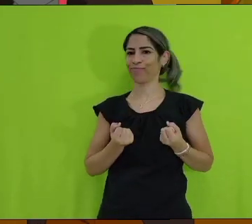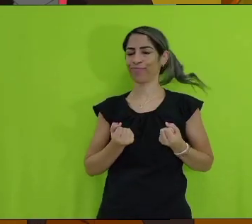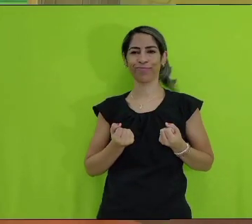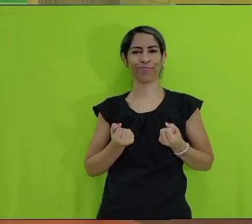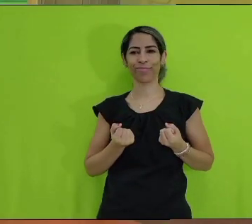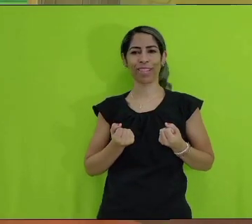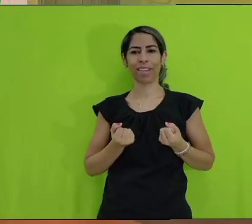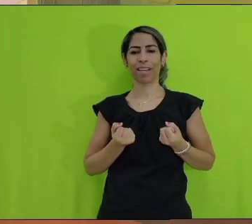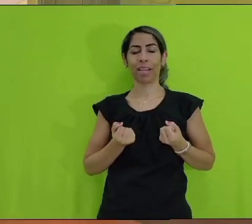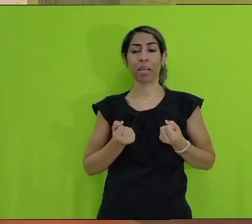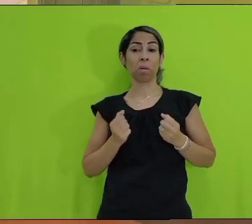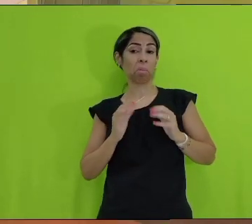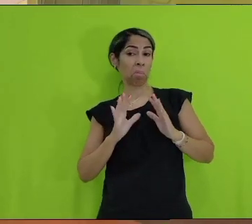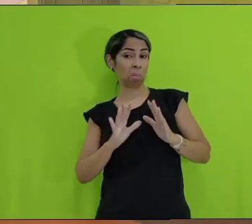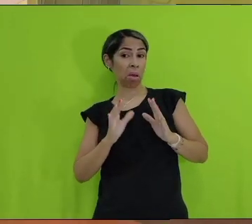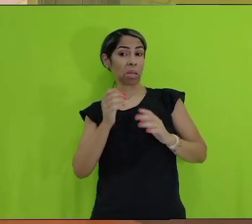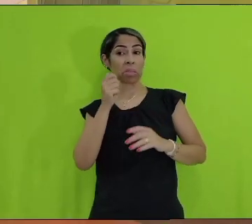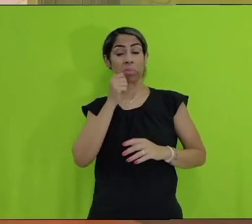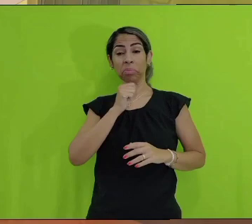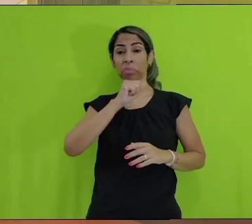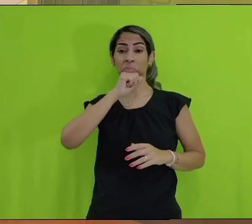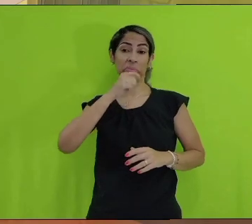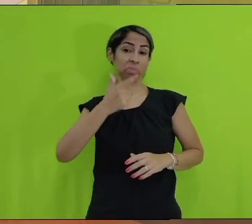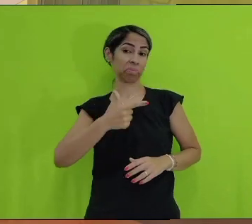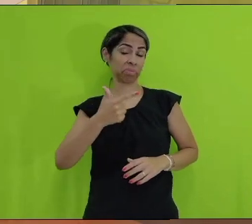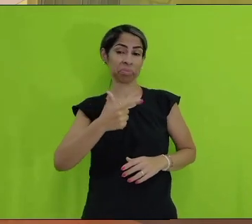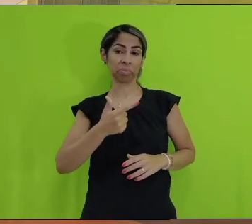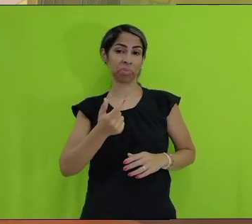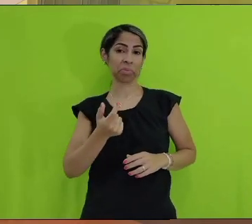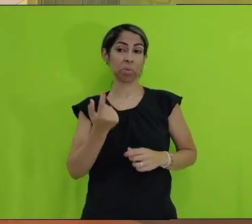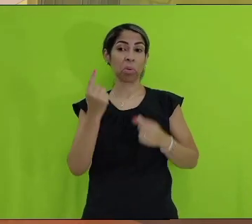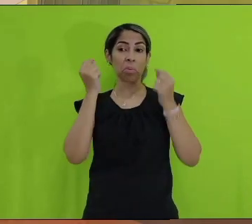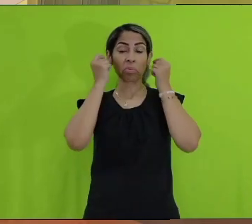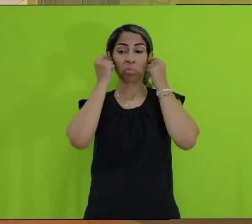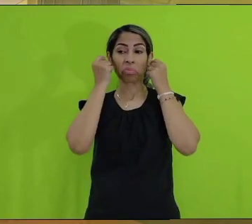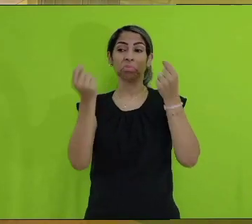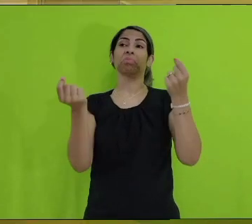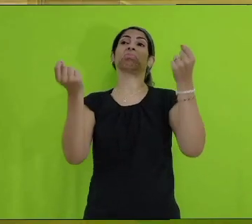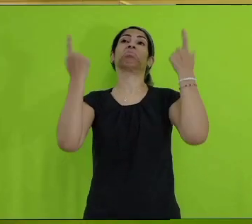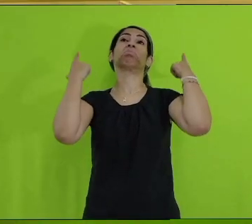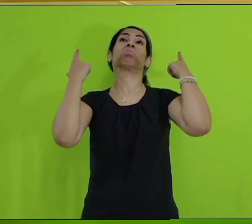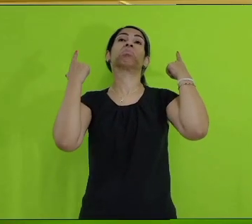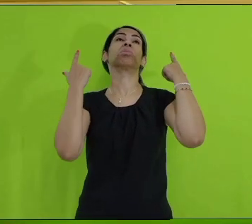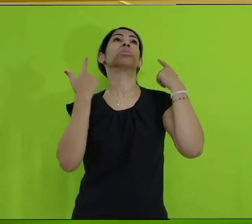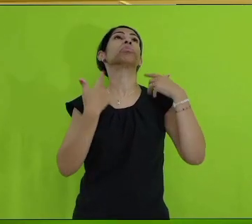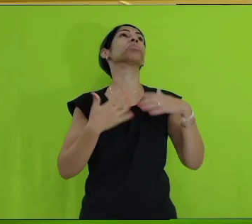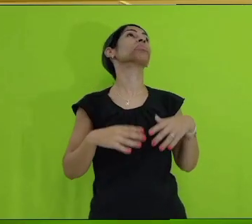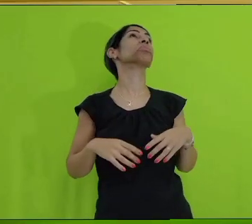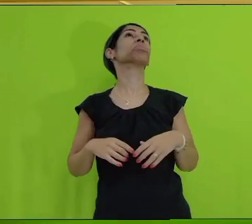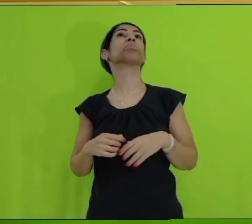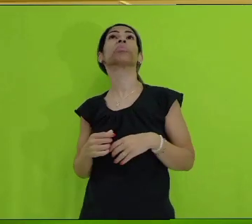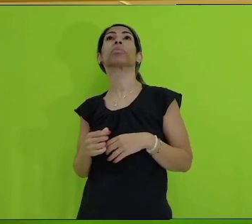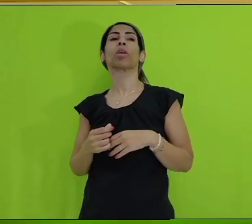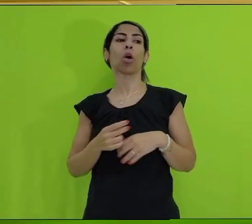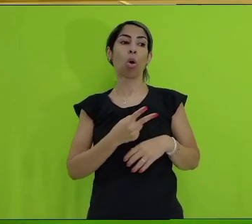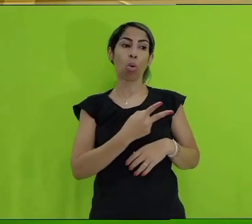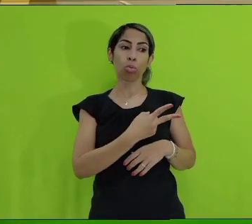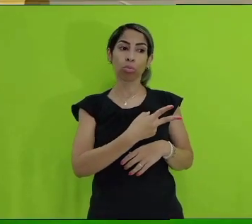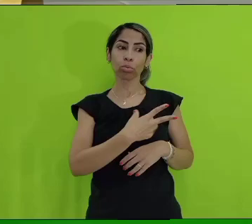ouvia. Os pobres João e Maria ouviram a conversa e ficaram chorando a noite toda.